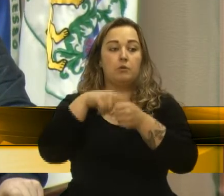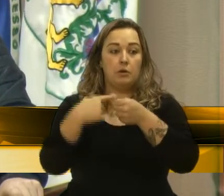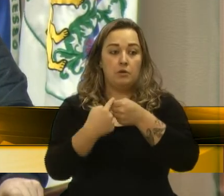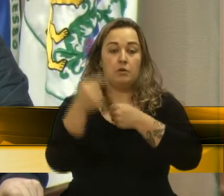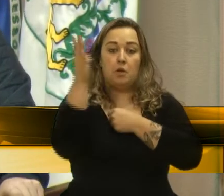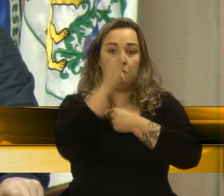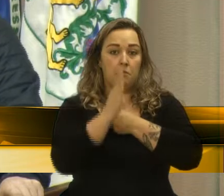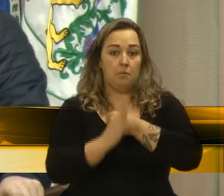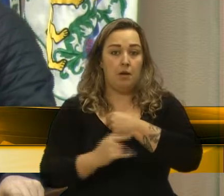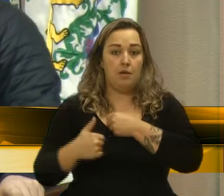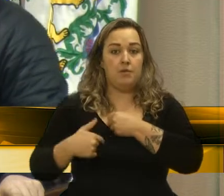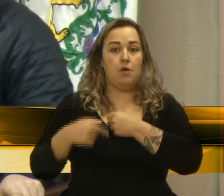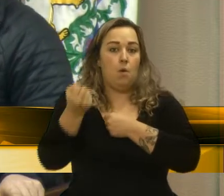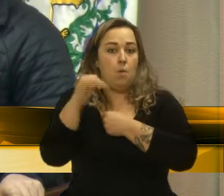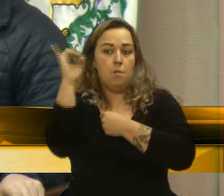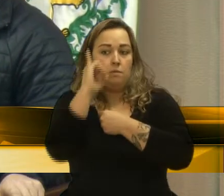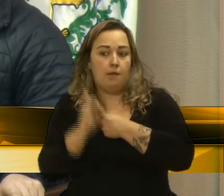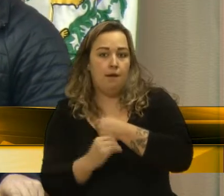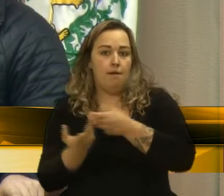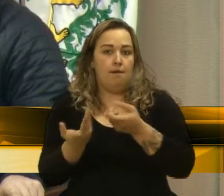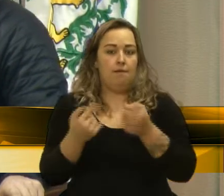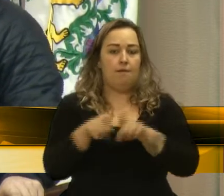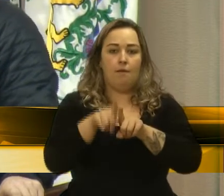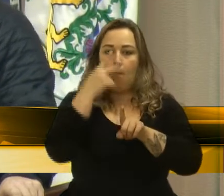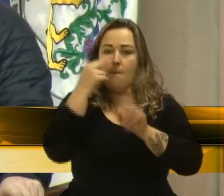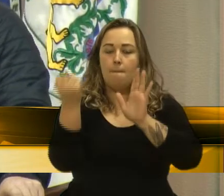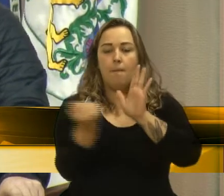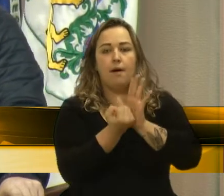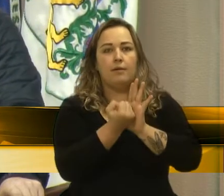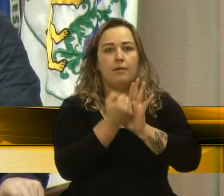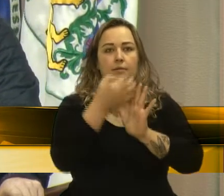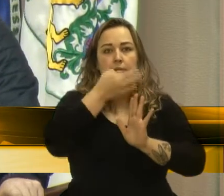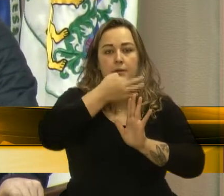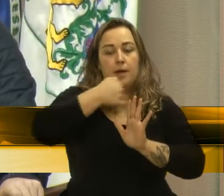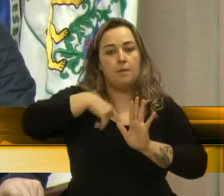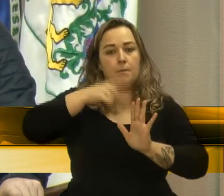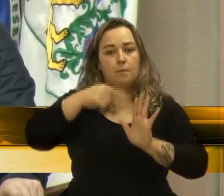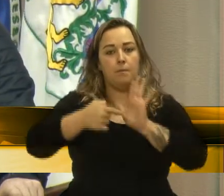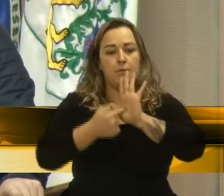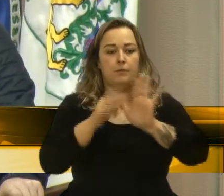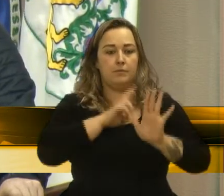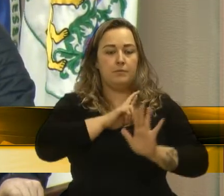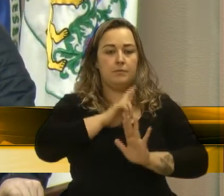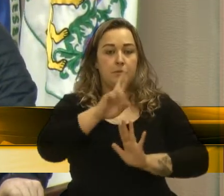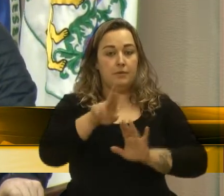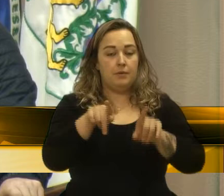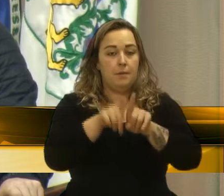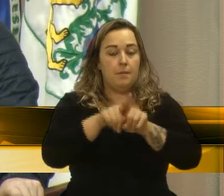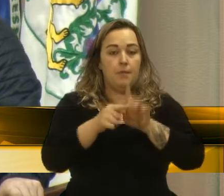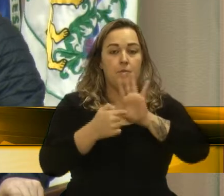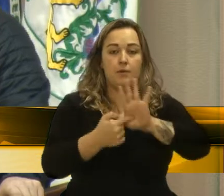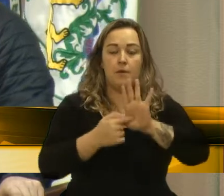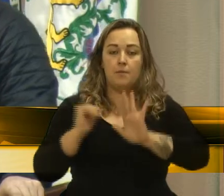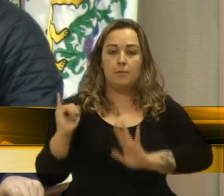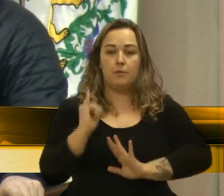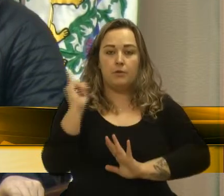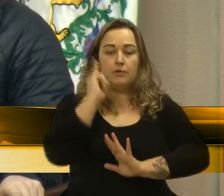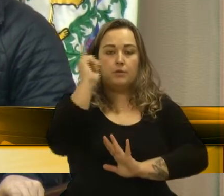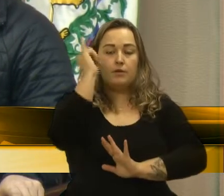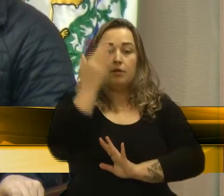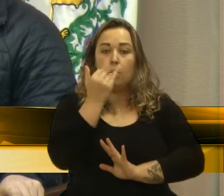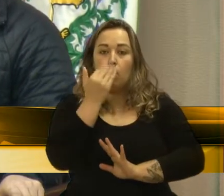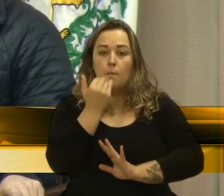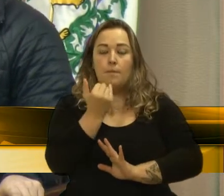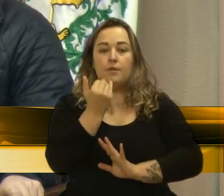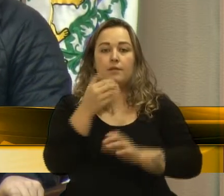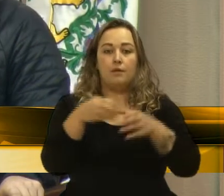que é a massa, né? Então, ela fez essa referência, inclusive, como da importância da culinária como atrativo turístico. E Caxias do